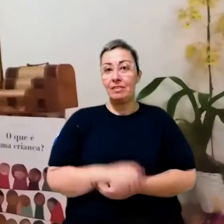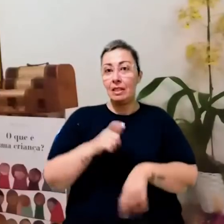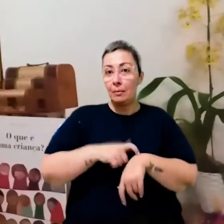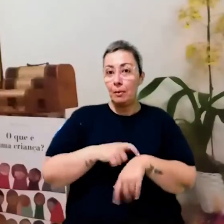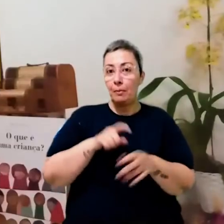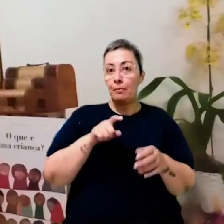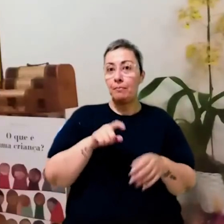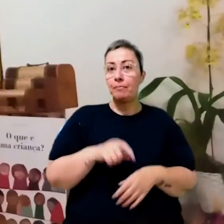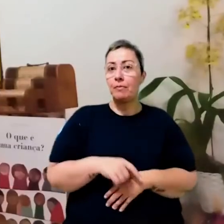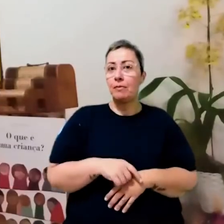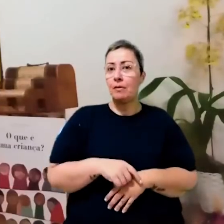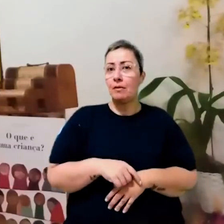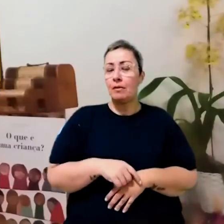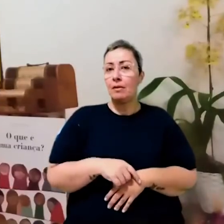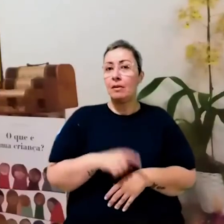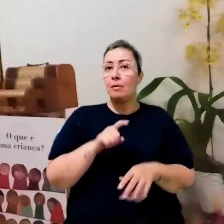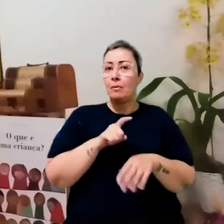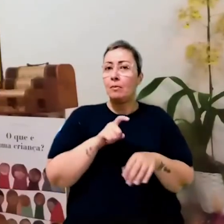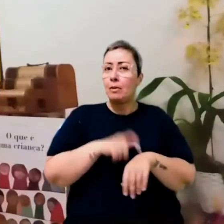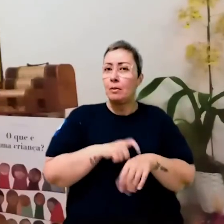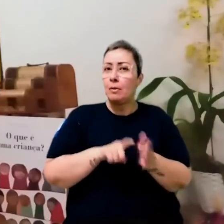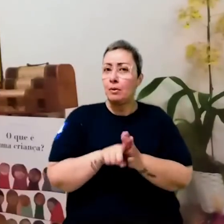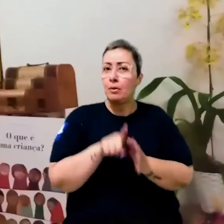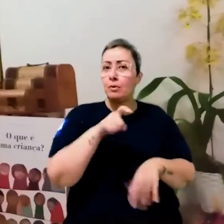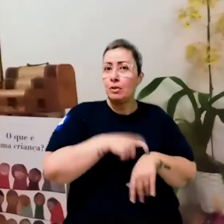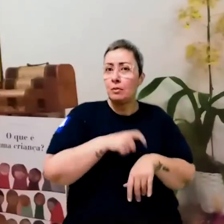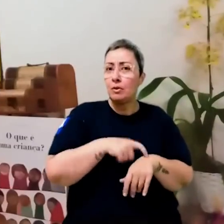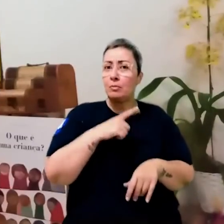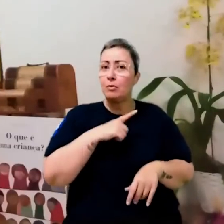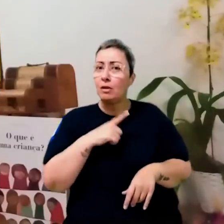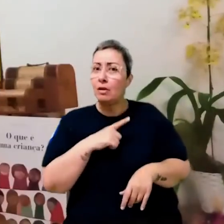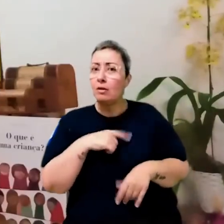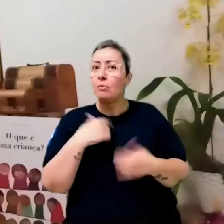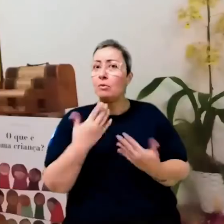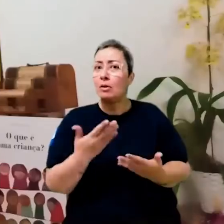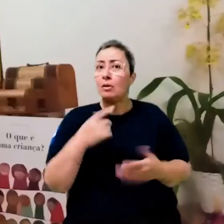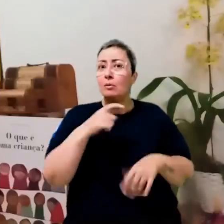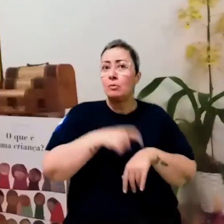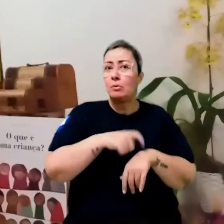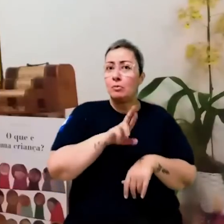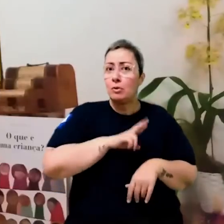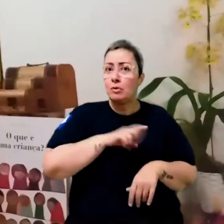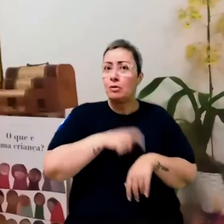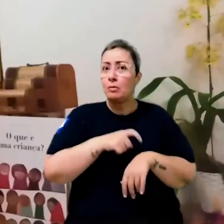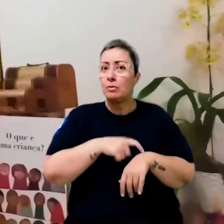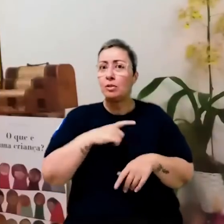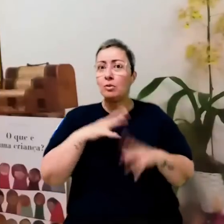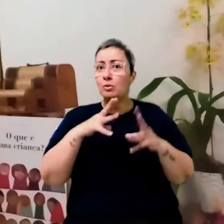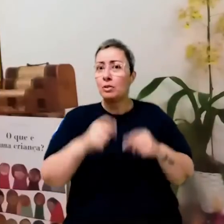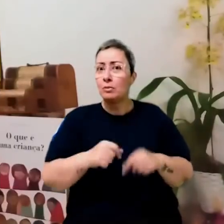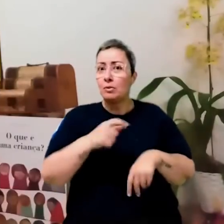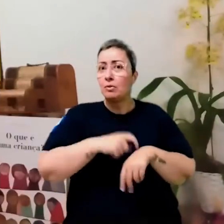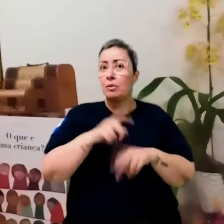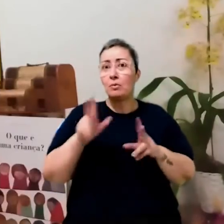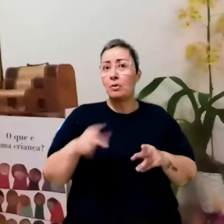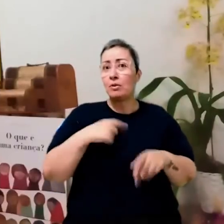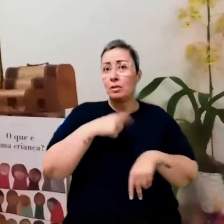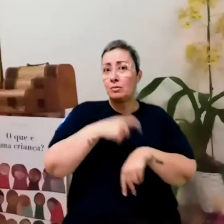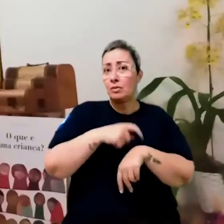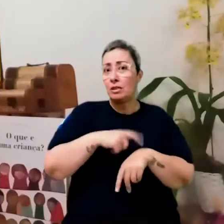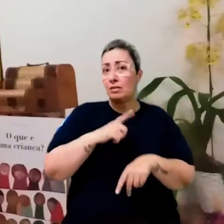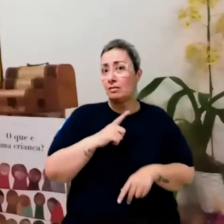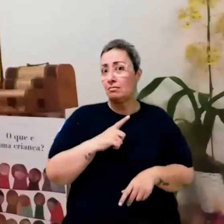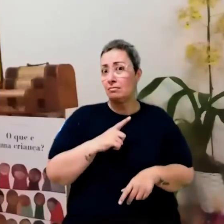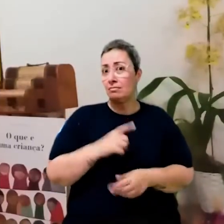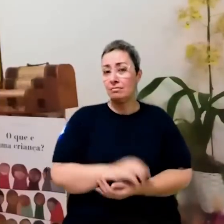O tempo. O tempo perguntou pro tempo quanto tempo o tempo tem. O tempo respondeu pro tempo que o tempo tem tanto tempo quanto tempo o tempo